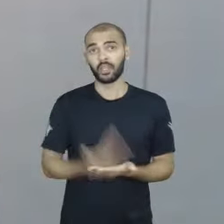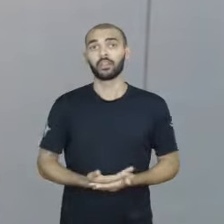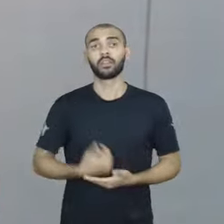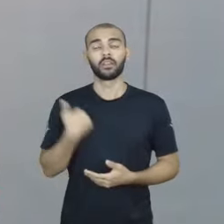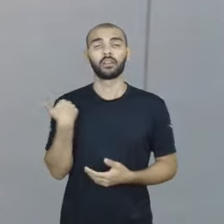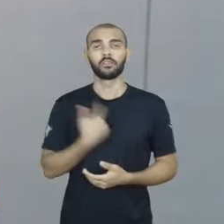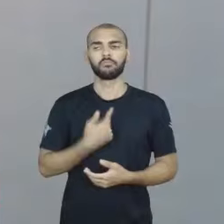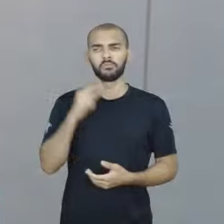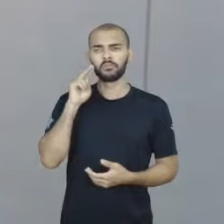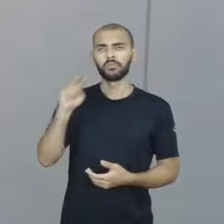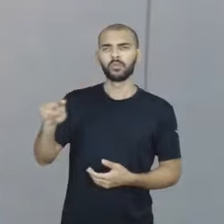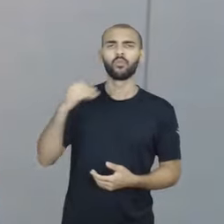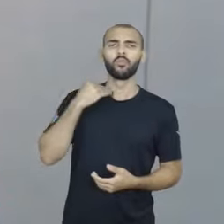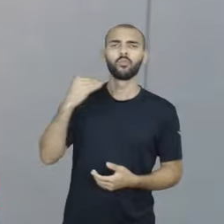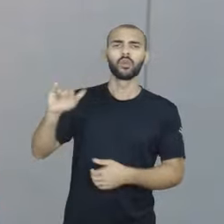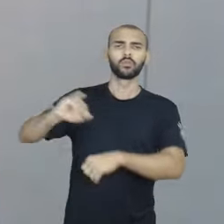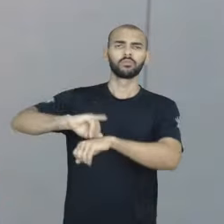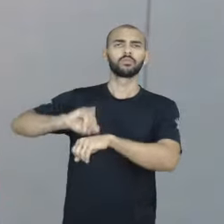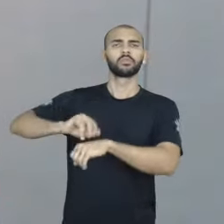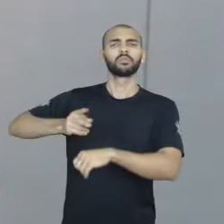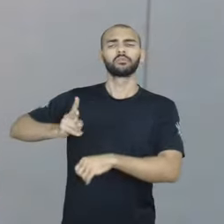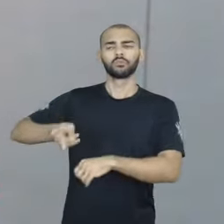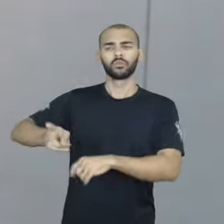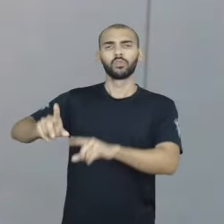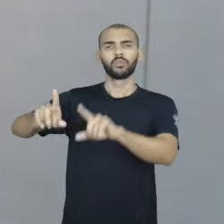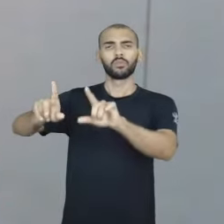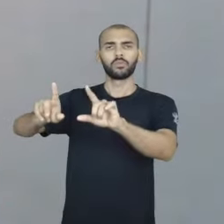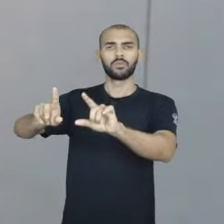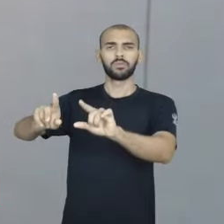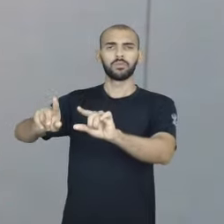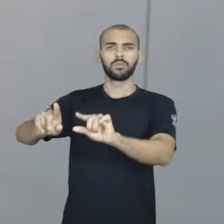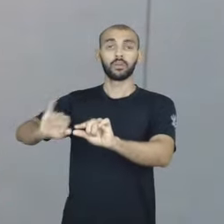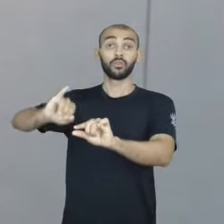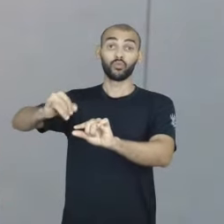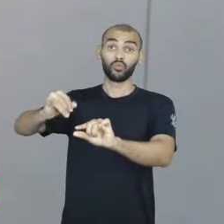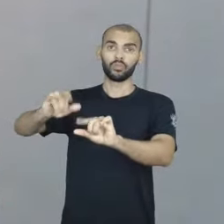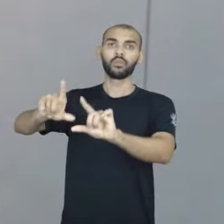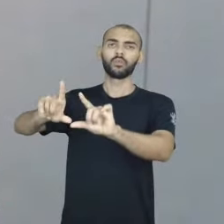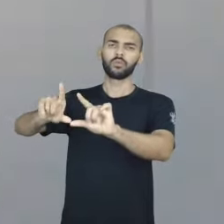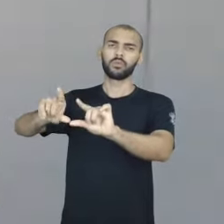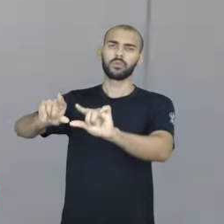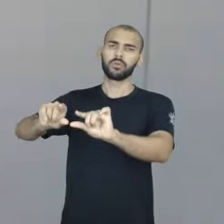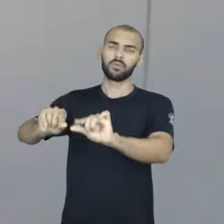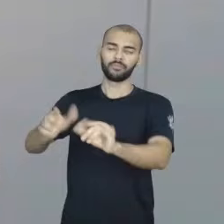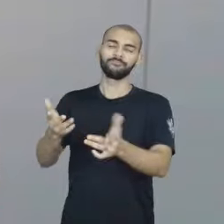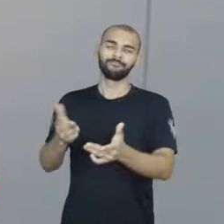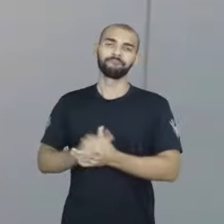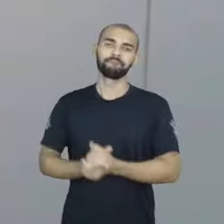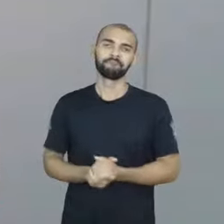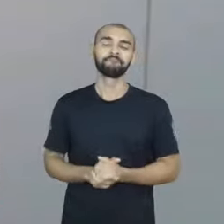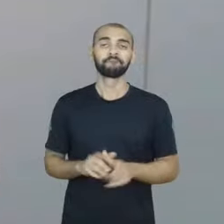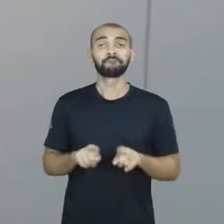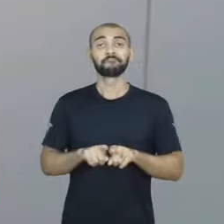Banco Central seguir reduzindo juros nas próximas reuniões, né, e trazer